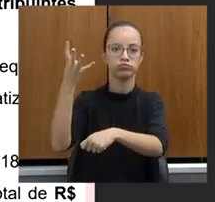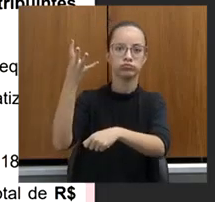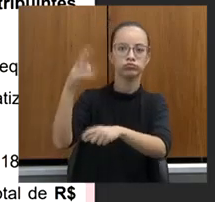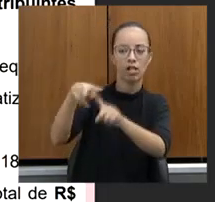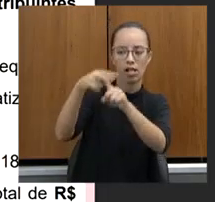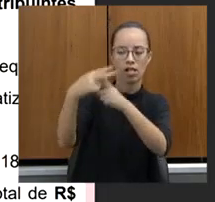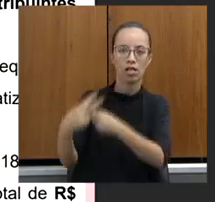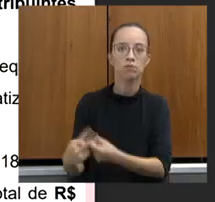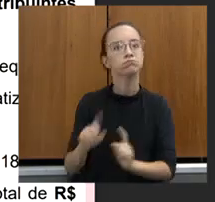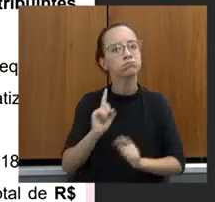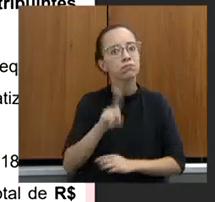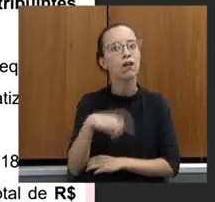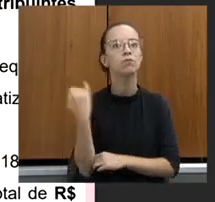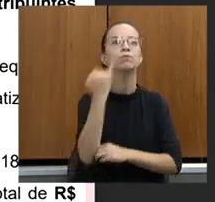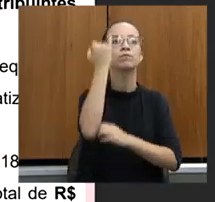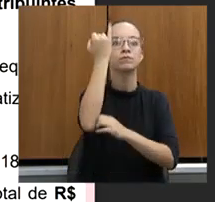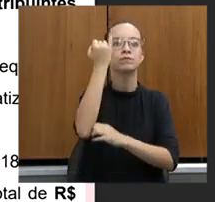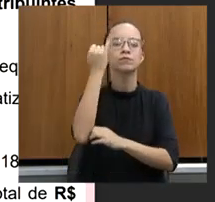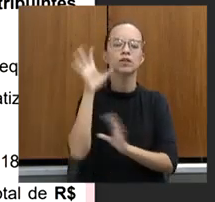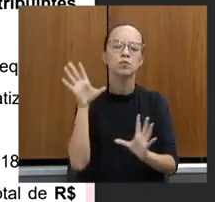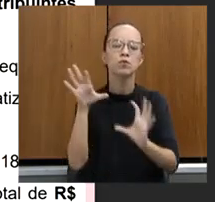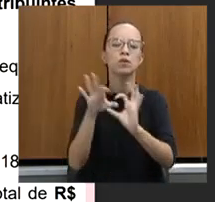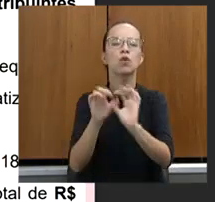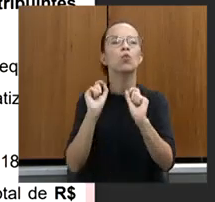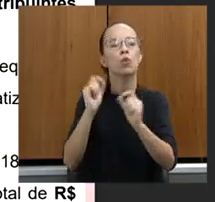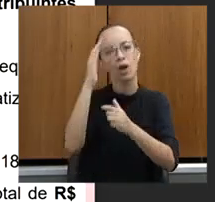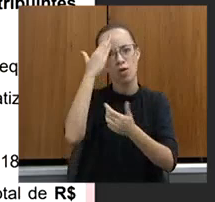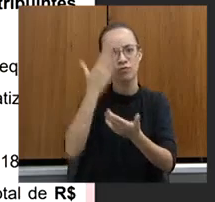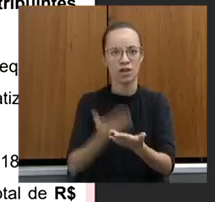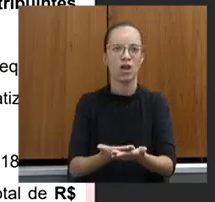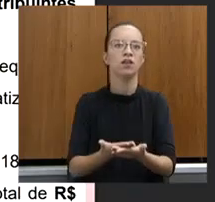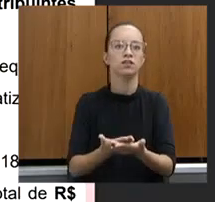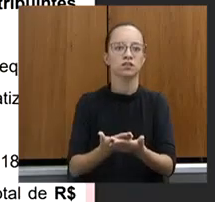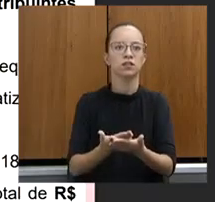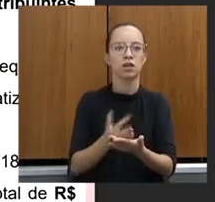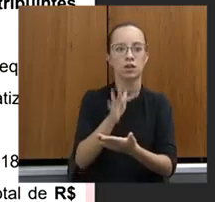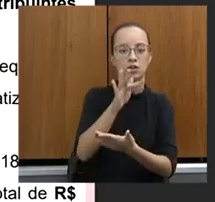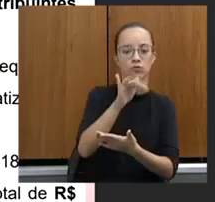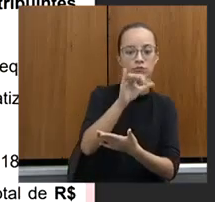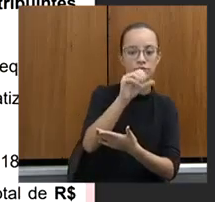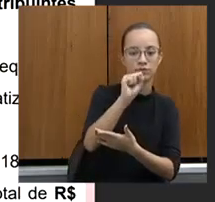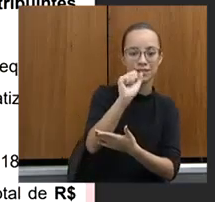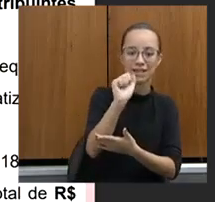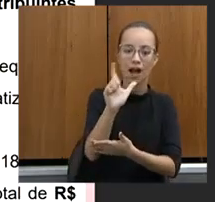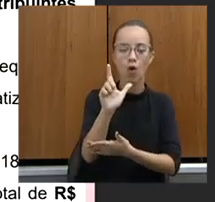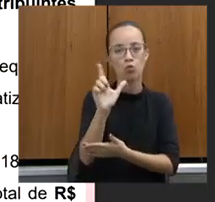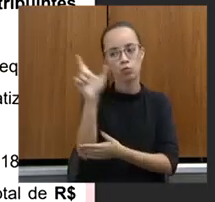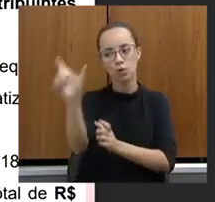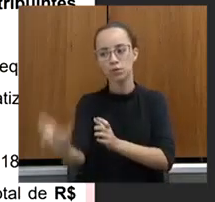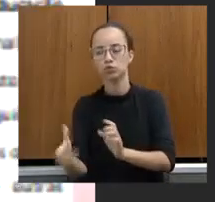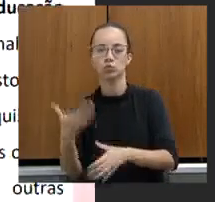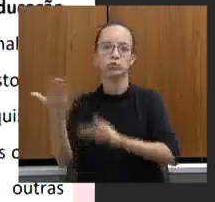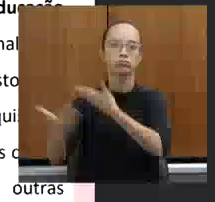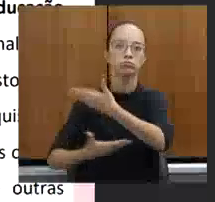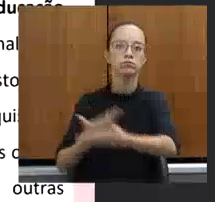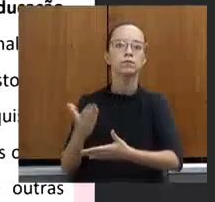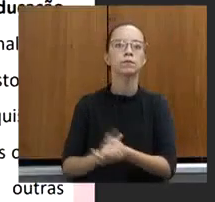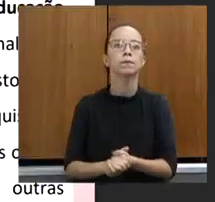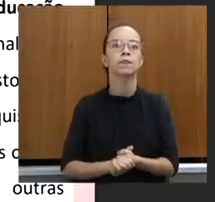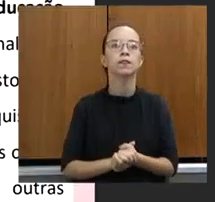regularização isso é muito importante porque é uma relação de confiança com do Físico com o contribuinte próximo por